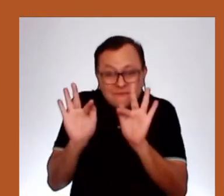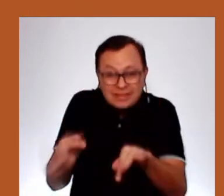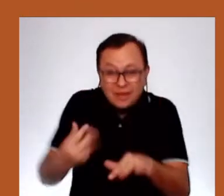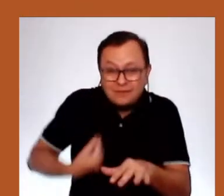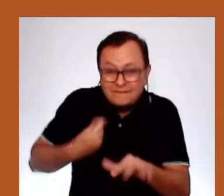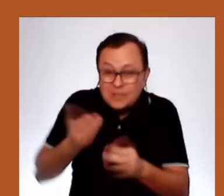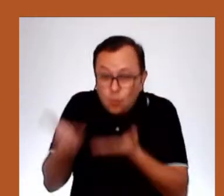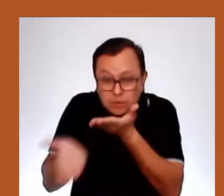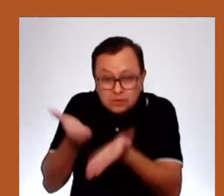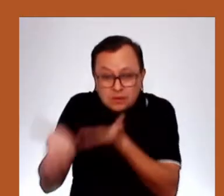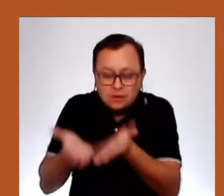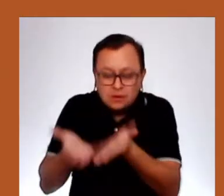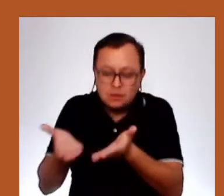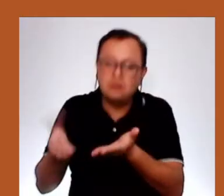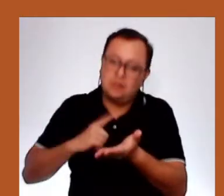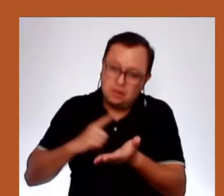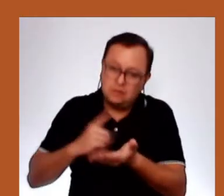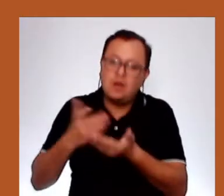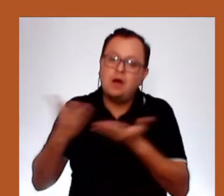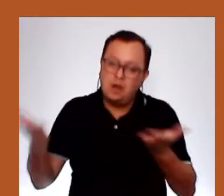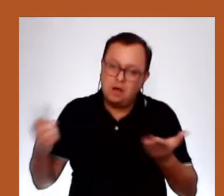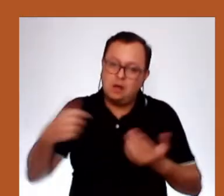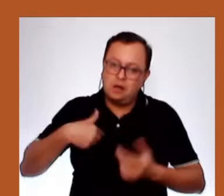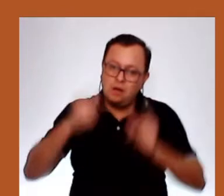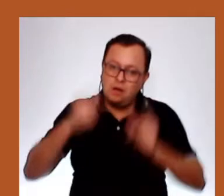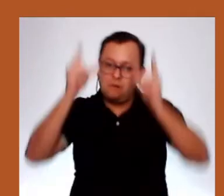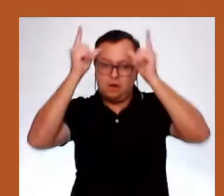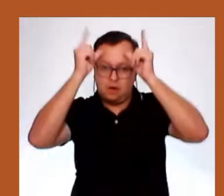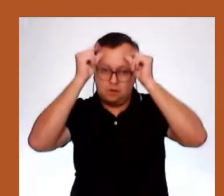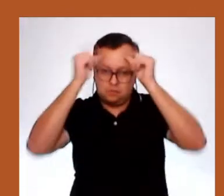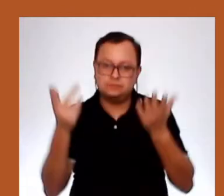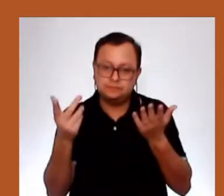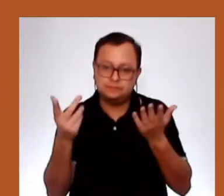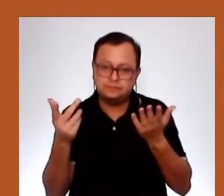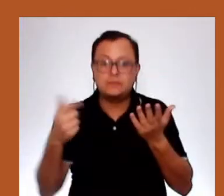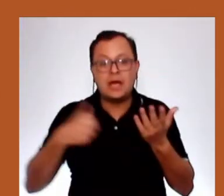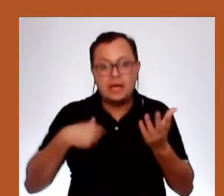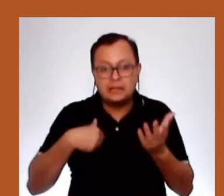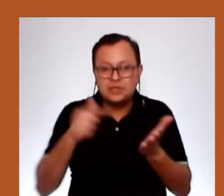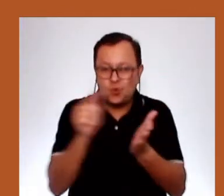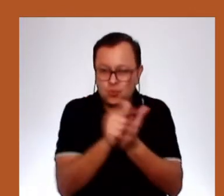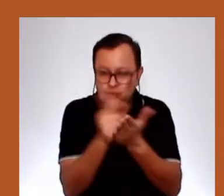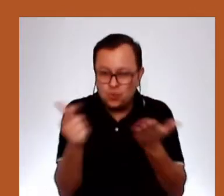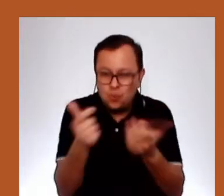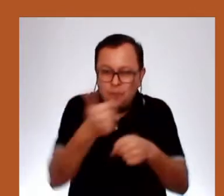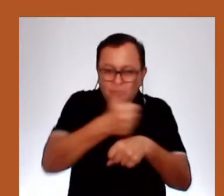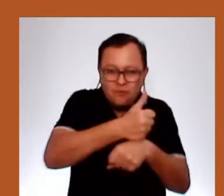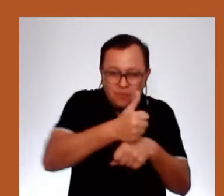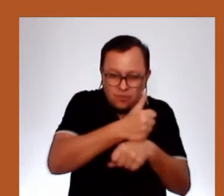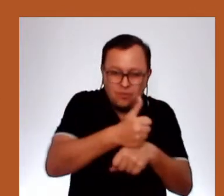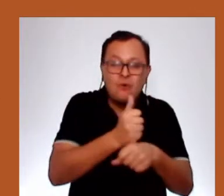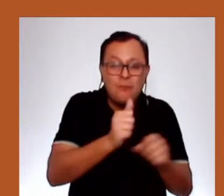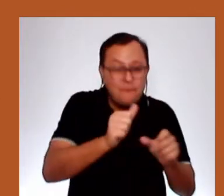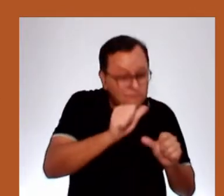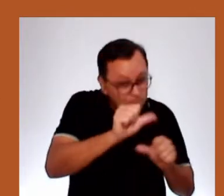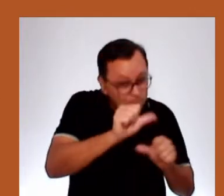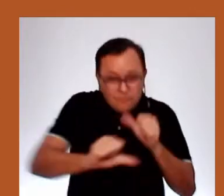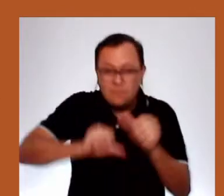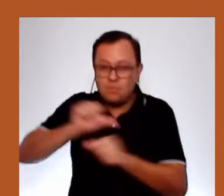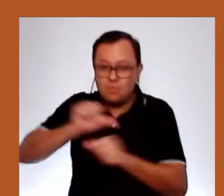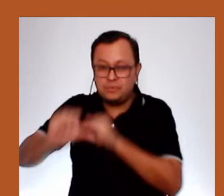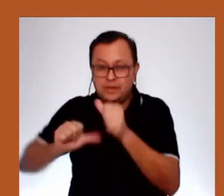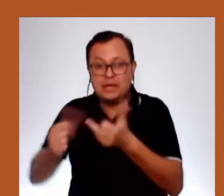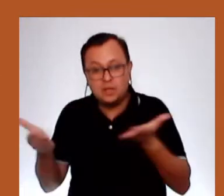que ficou. E aí, de lá para cá, eu virei totalmente a minha carreira jornalística. E hoje eu falo